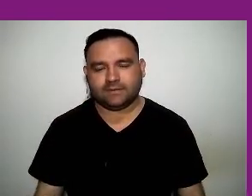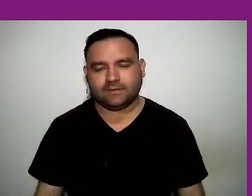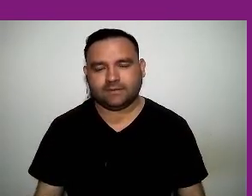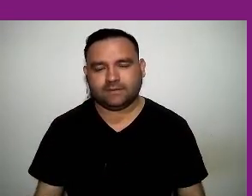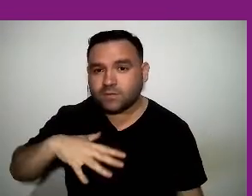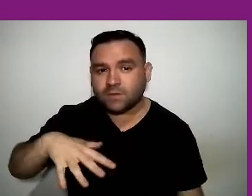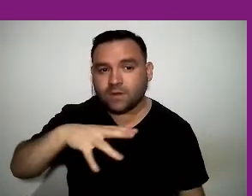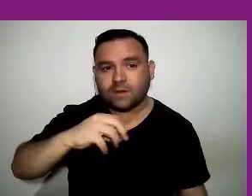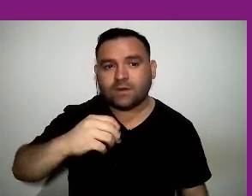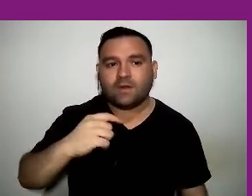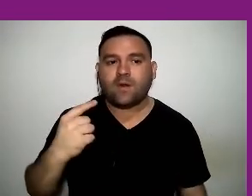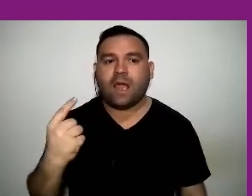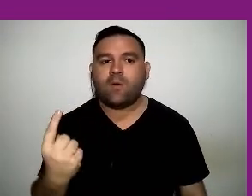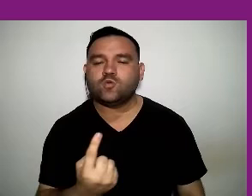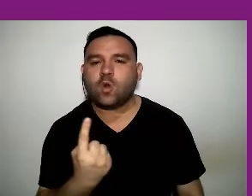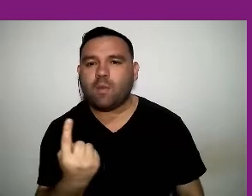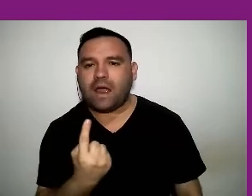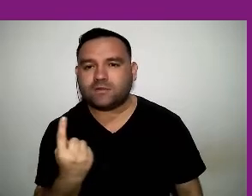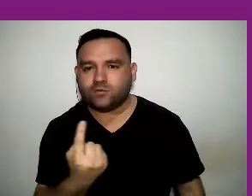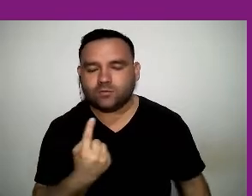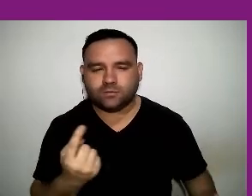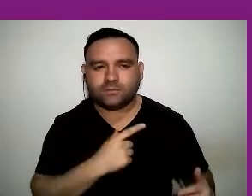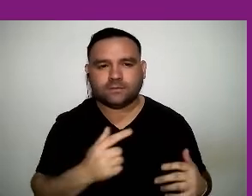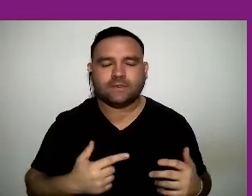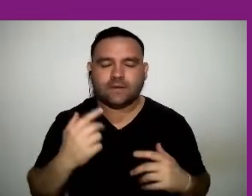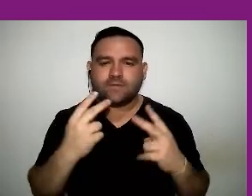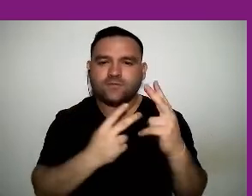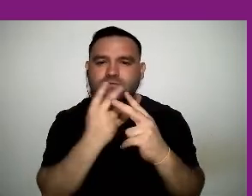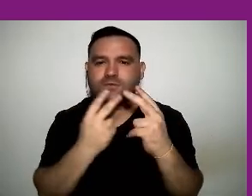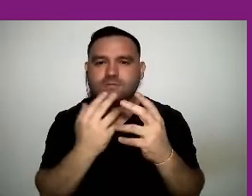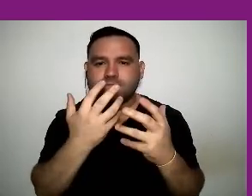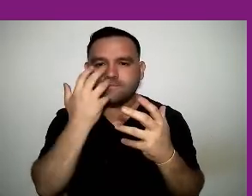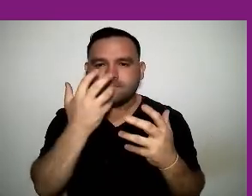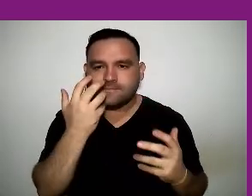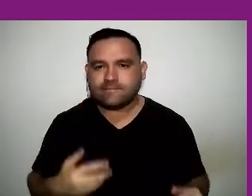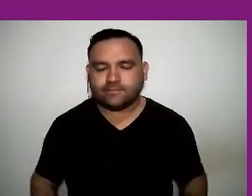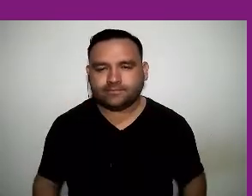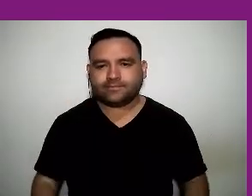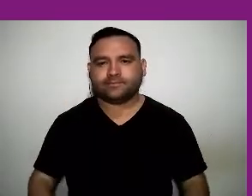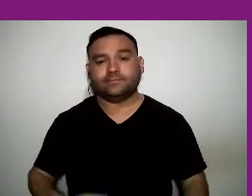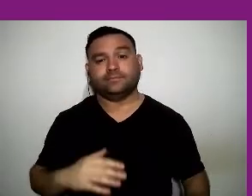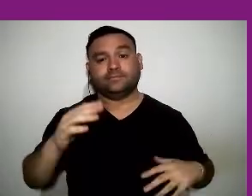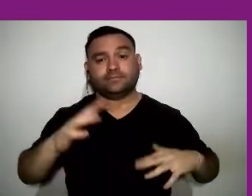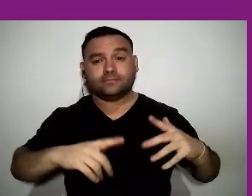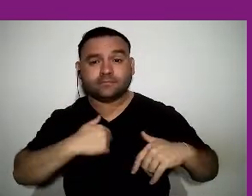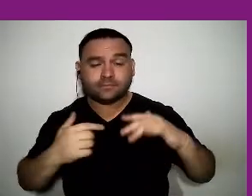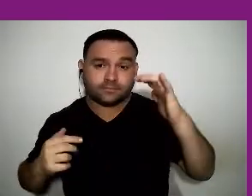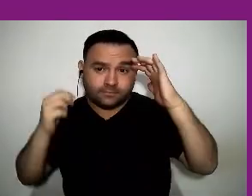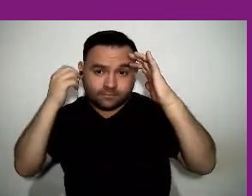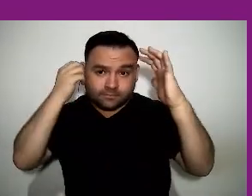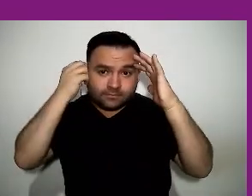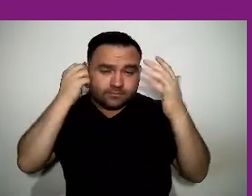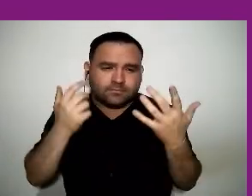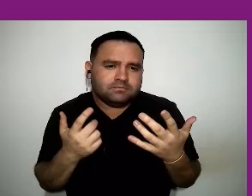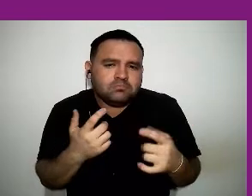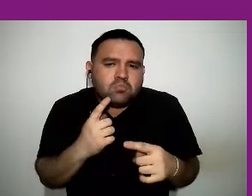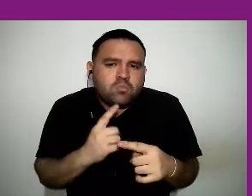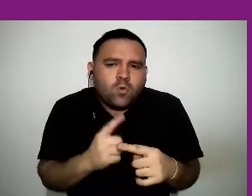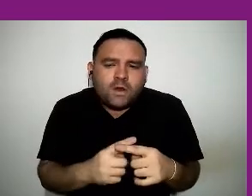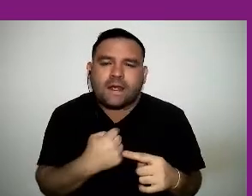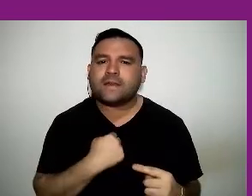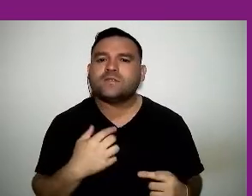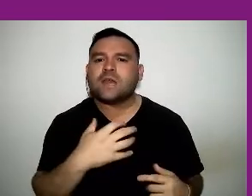dos modos automáticos de ventilação. Quando eu penso, por que ter